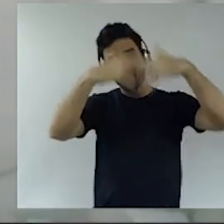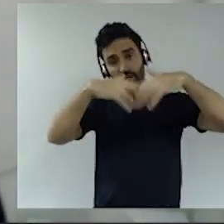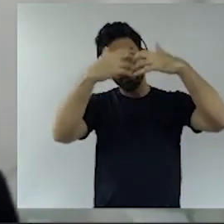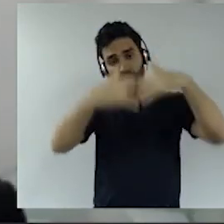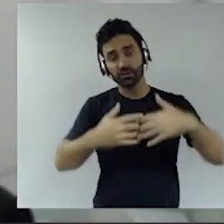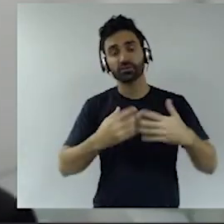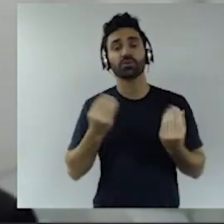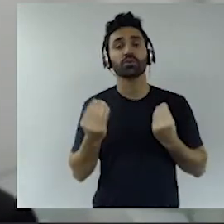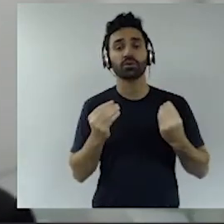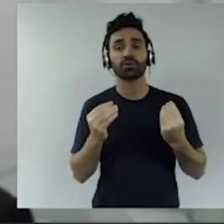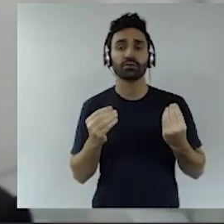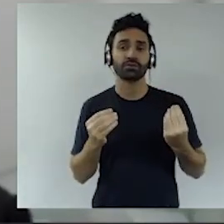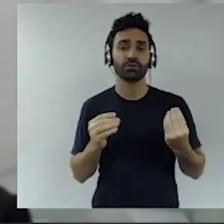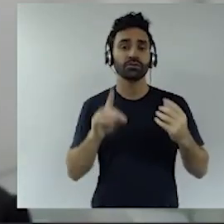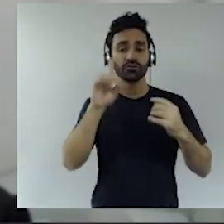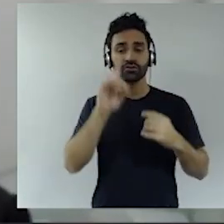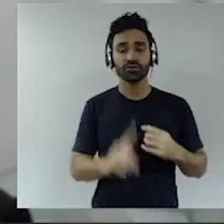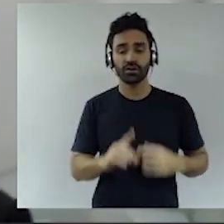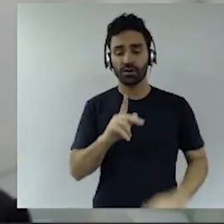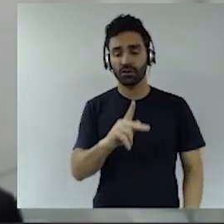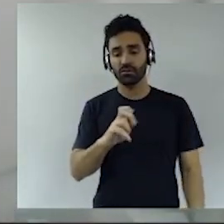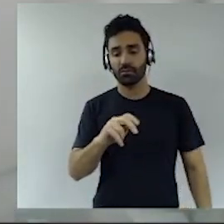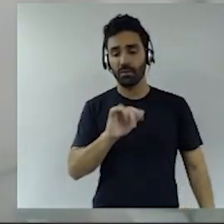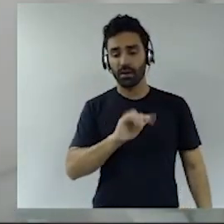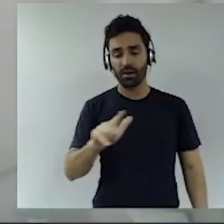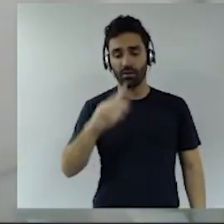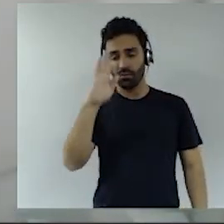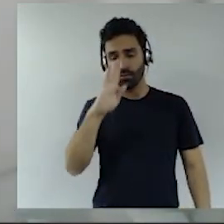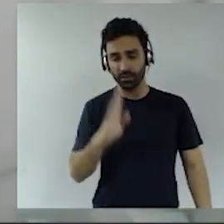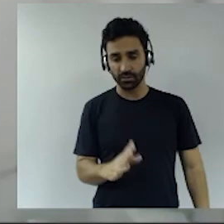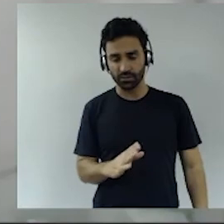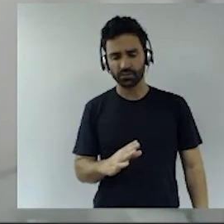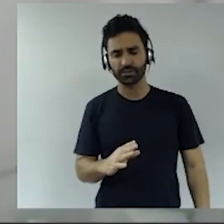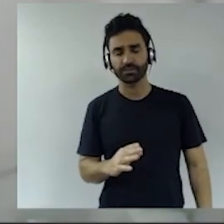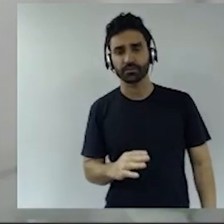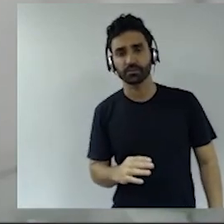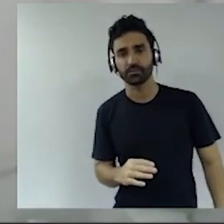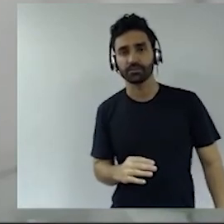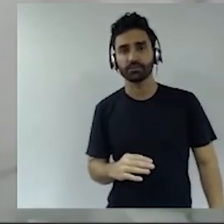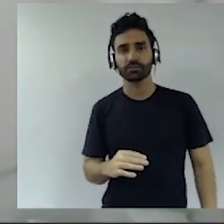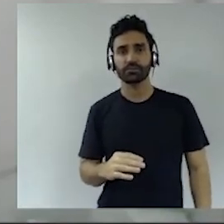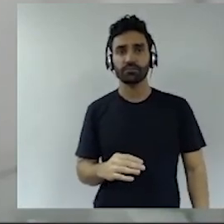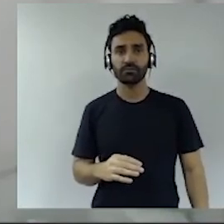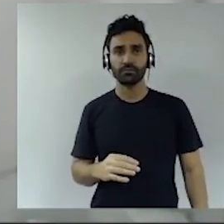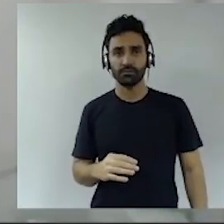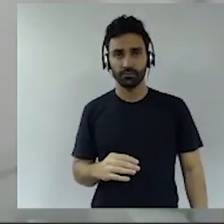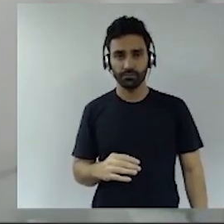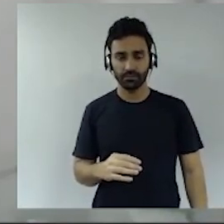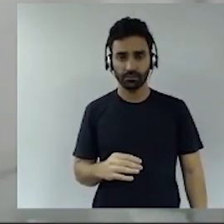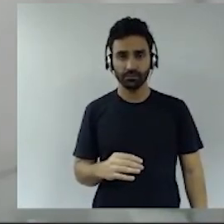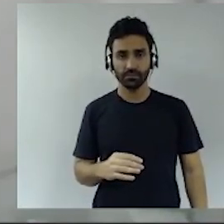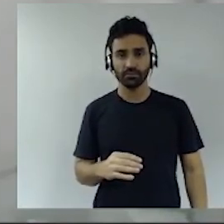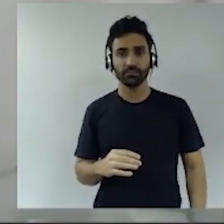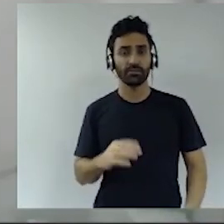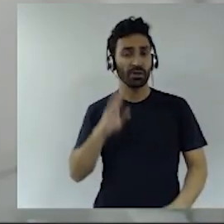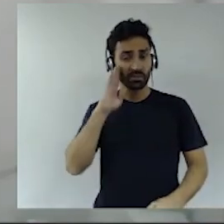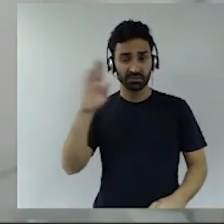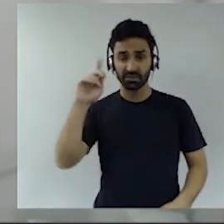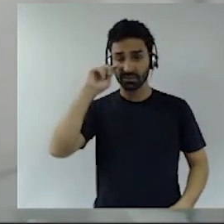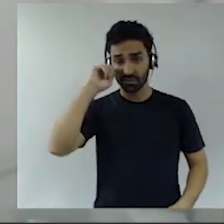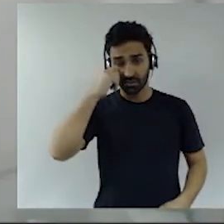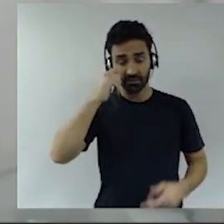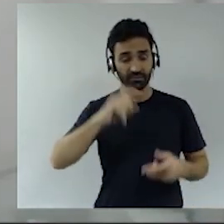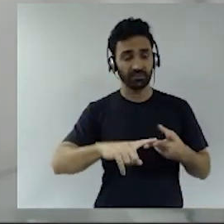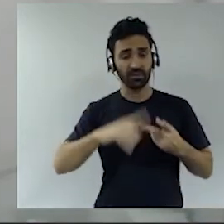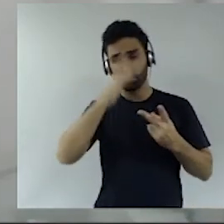aspecto seletivo do direito penal no Brasil, que se dirige maciçamente aos negros,